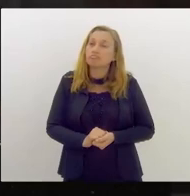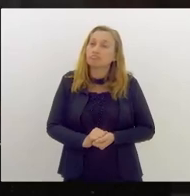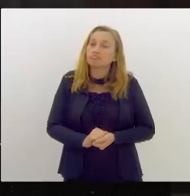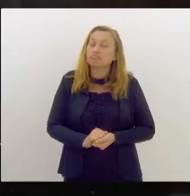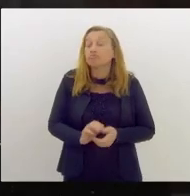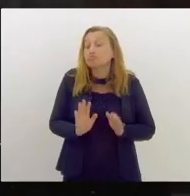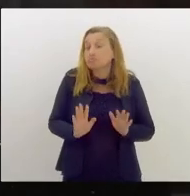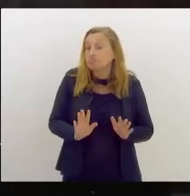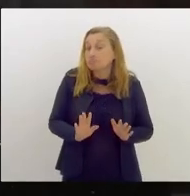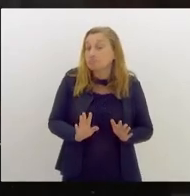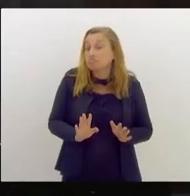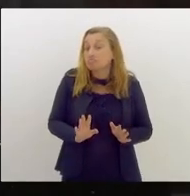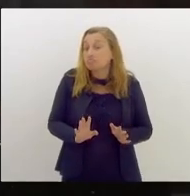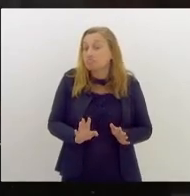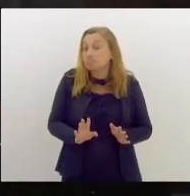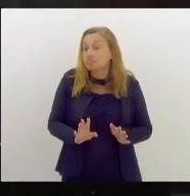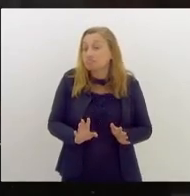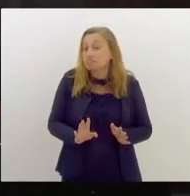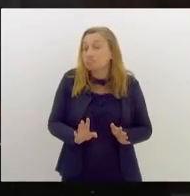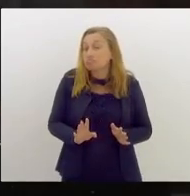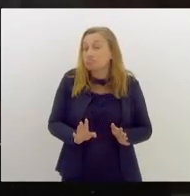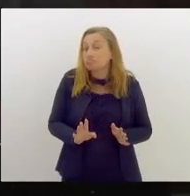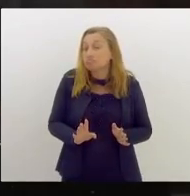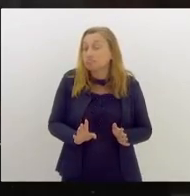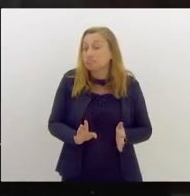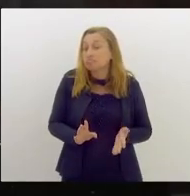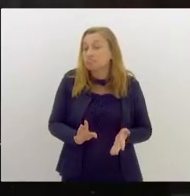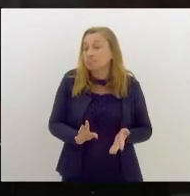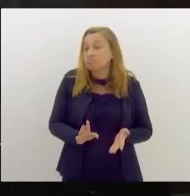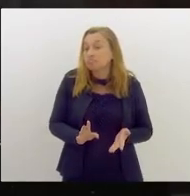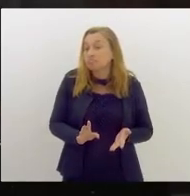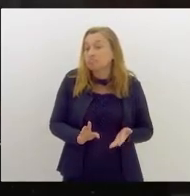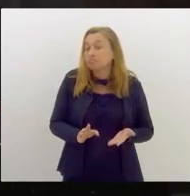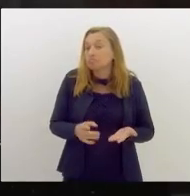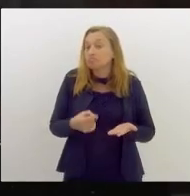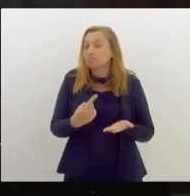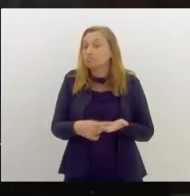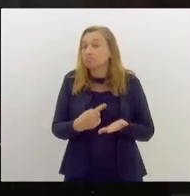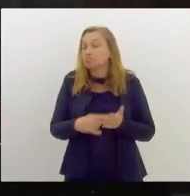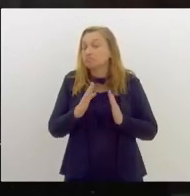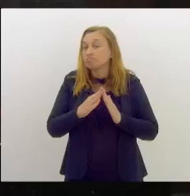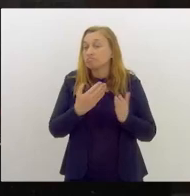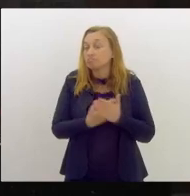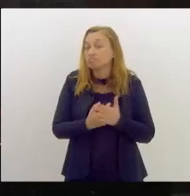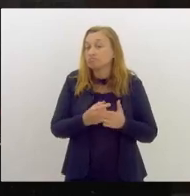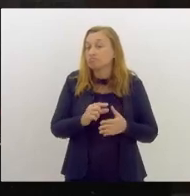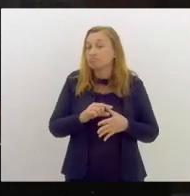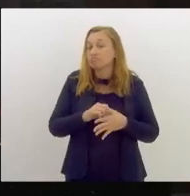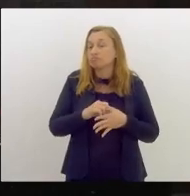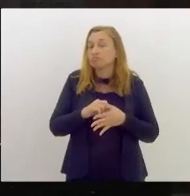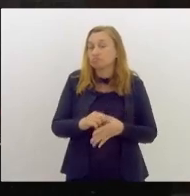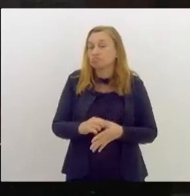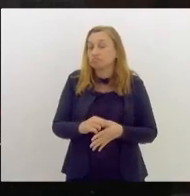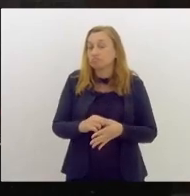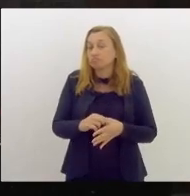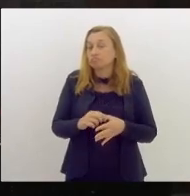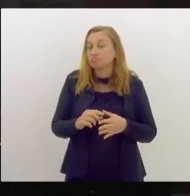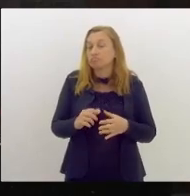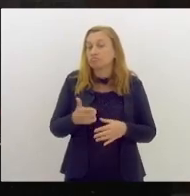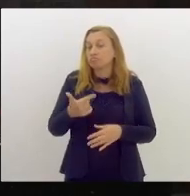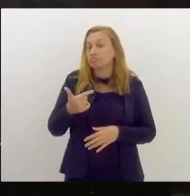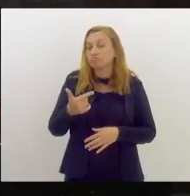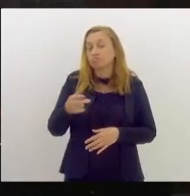ao mesmo tempo marcou colégio de líderes para a próxima terça-feira entre